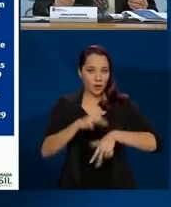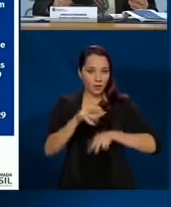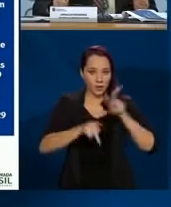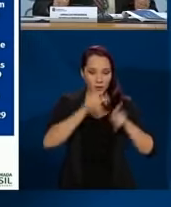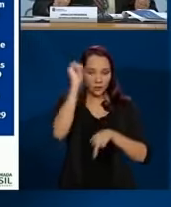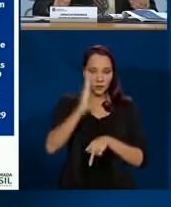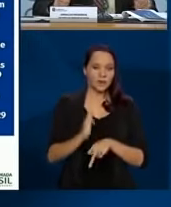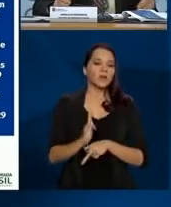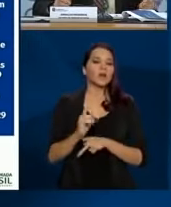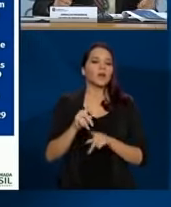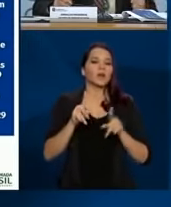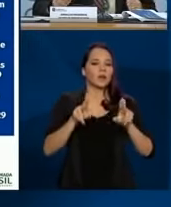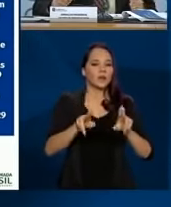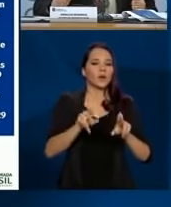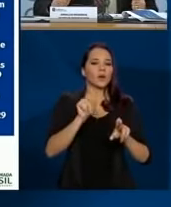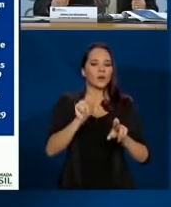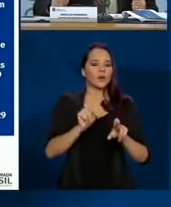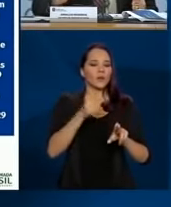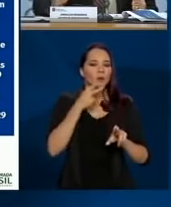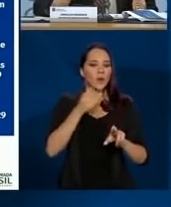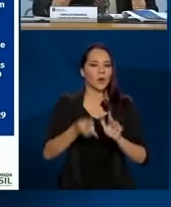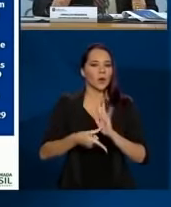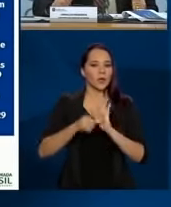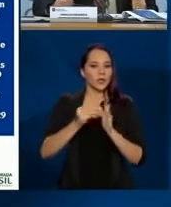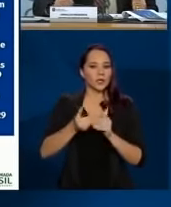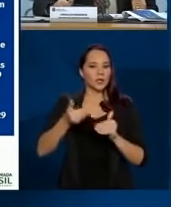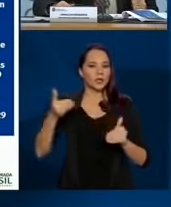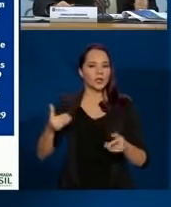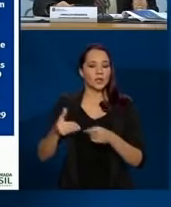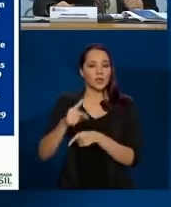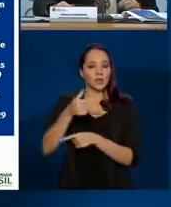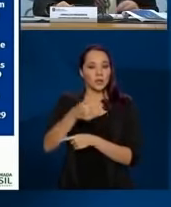brasileira, isso representa, como nós falamos anteriormente,